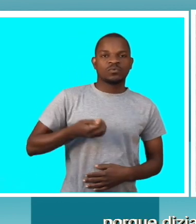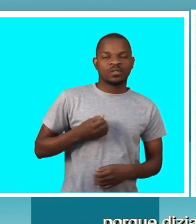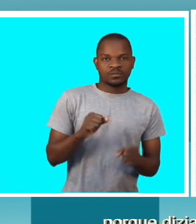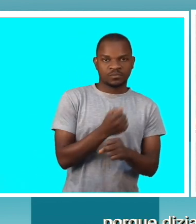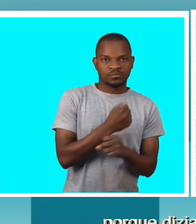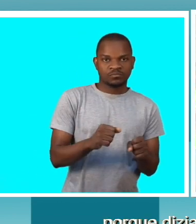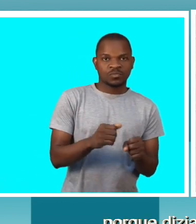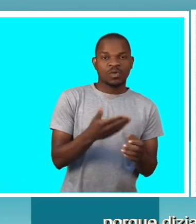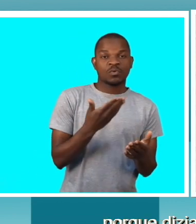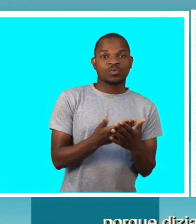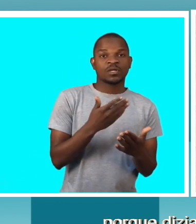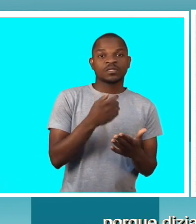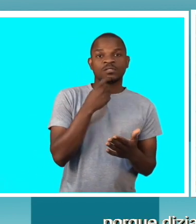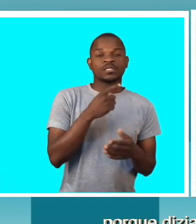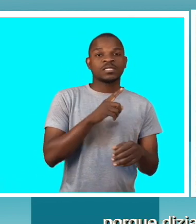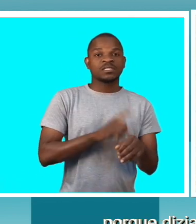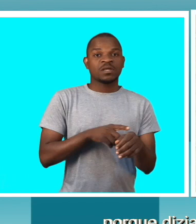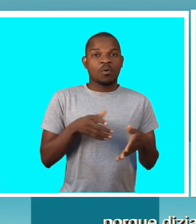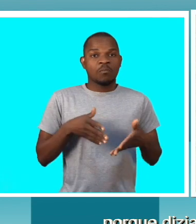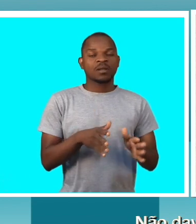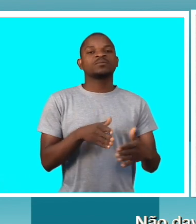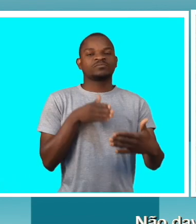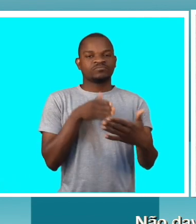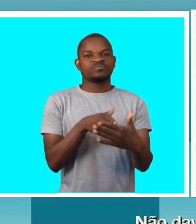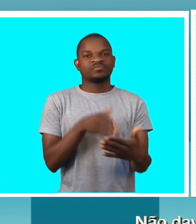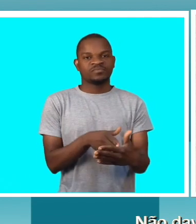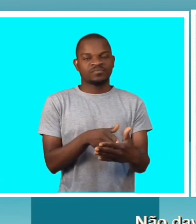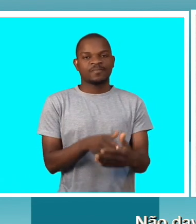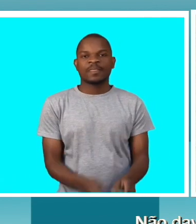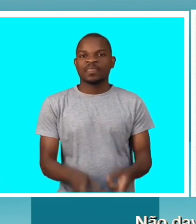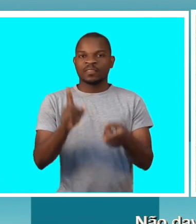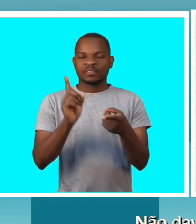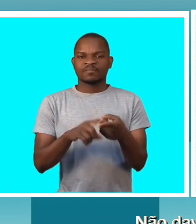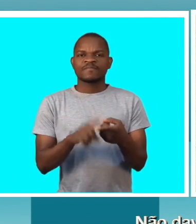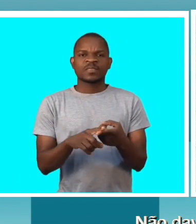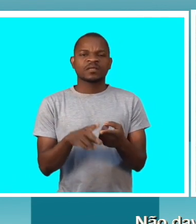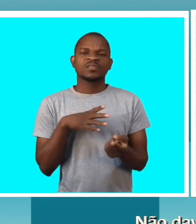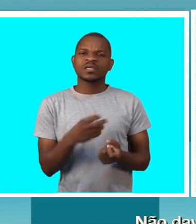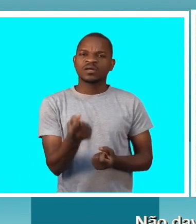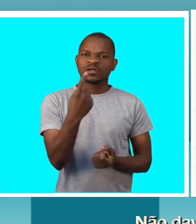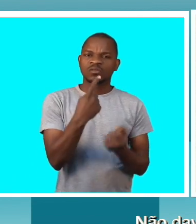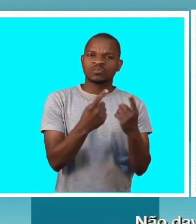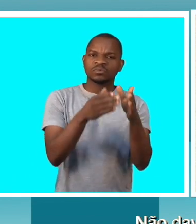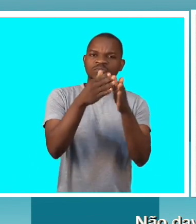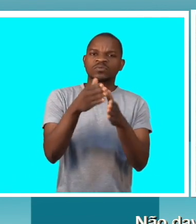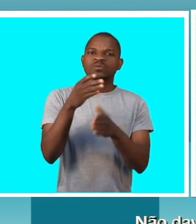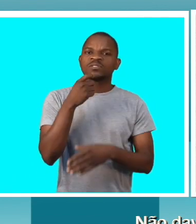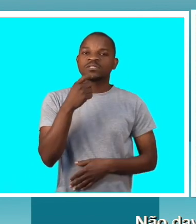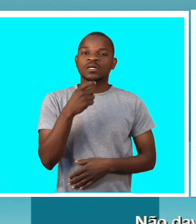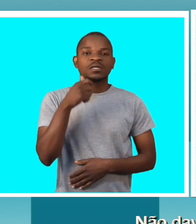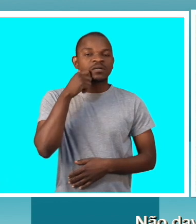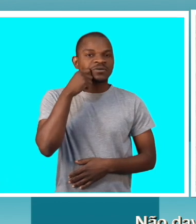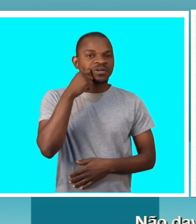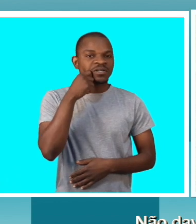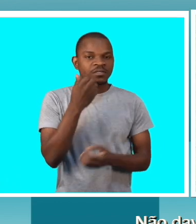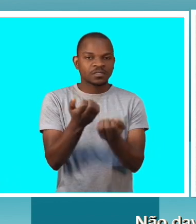vão ter medo ao dar parto. E proibiam também, não davam a